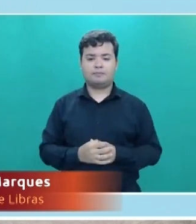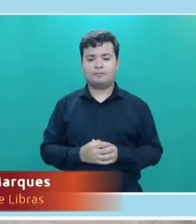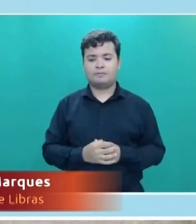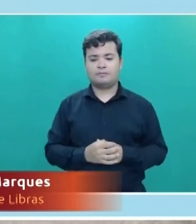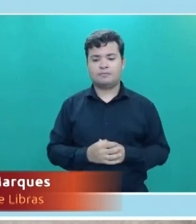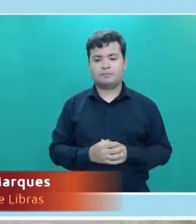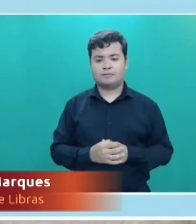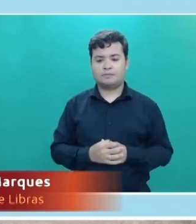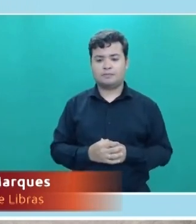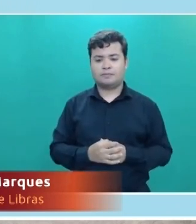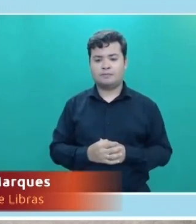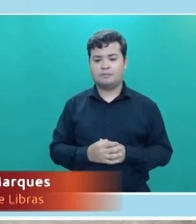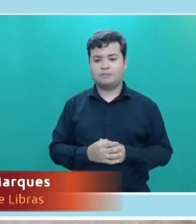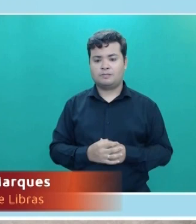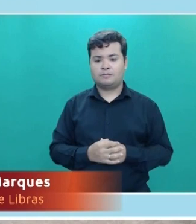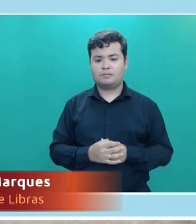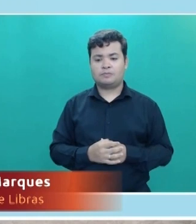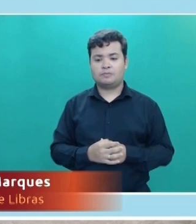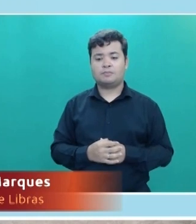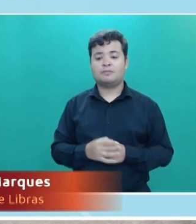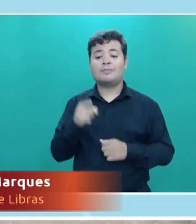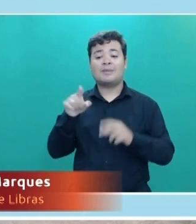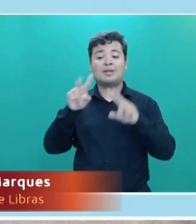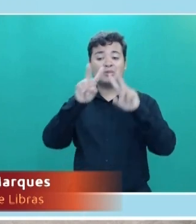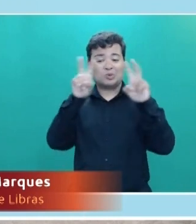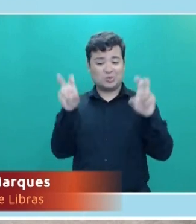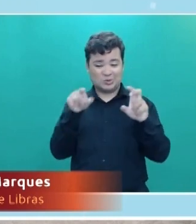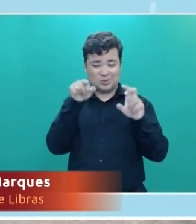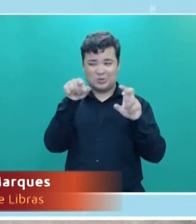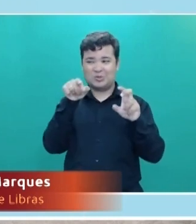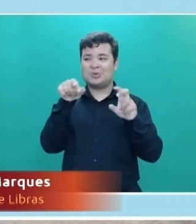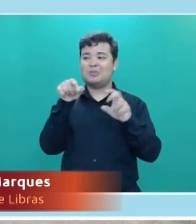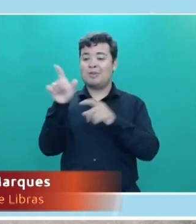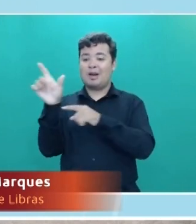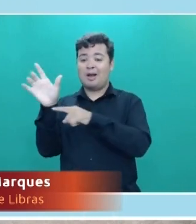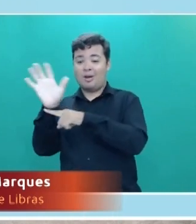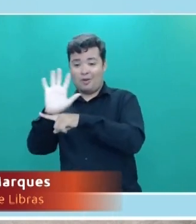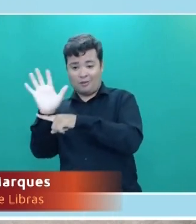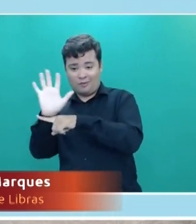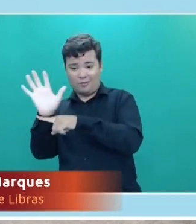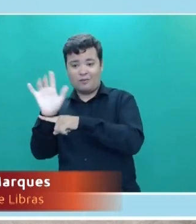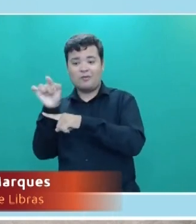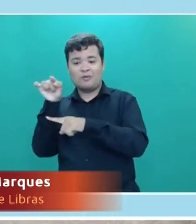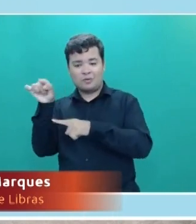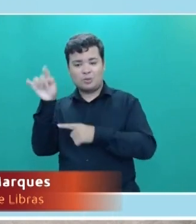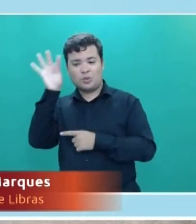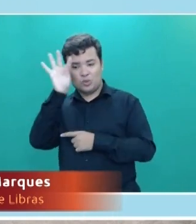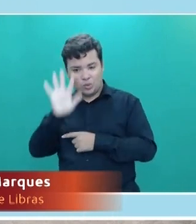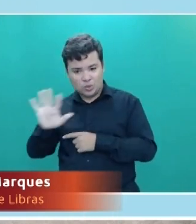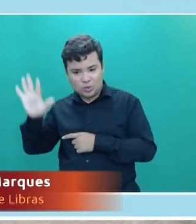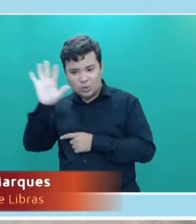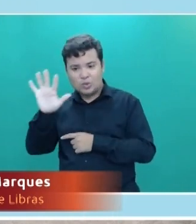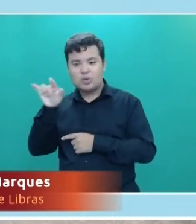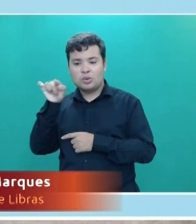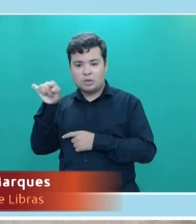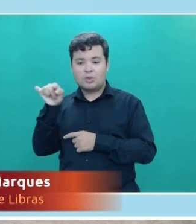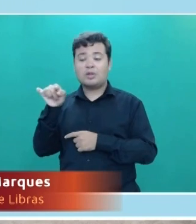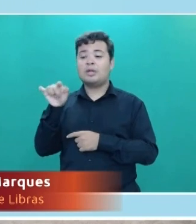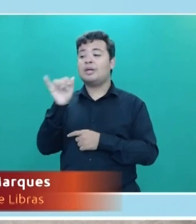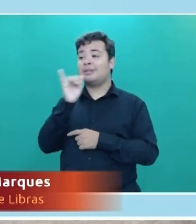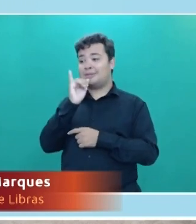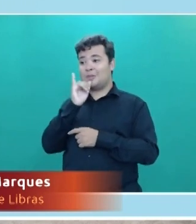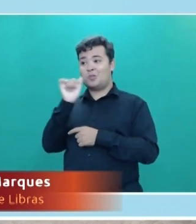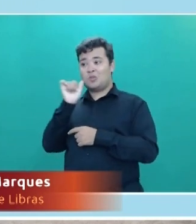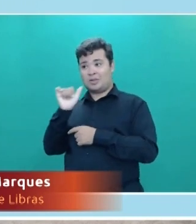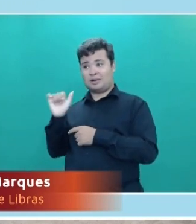E sobre a questão da incoerência também em relação aos avanços de civis das pessoas trans, né? A